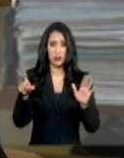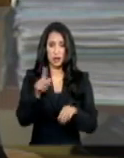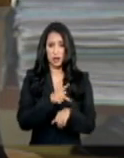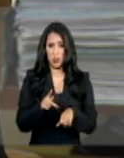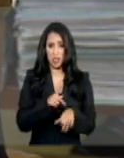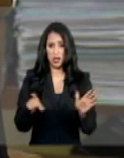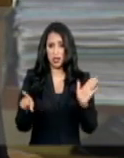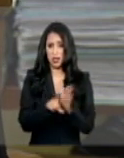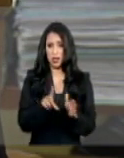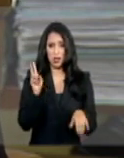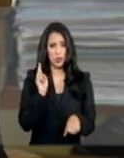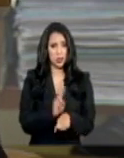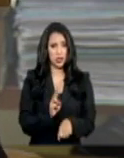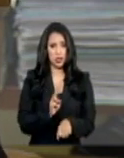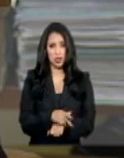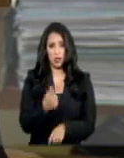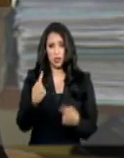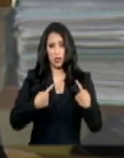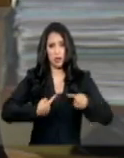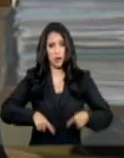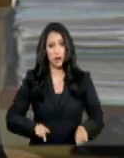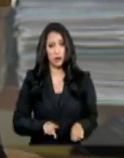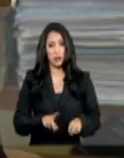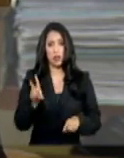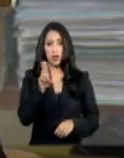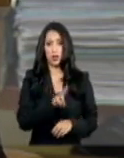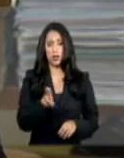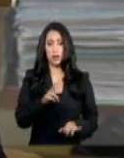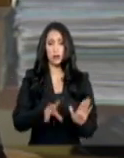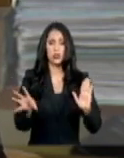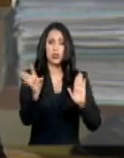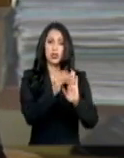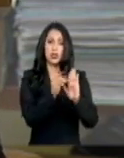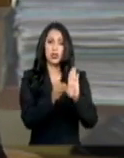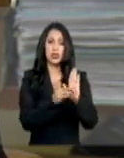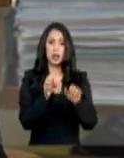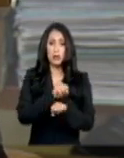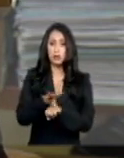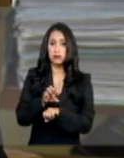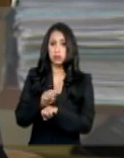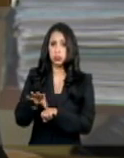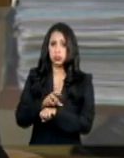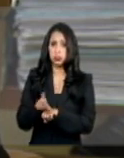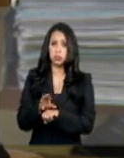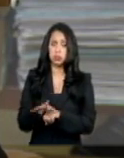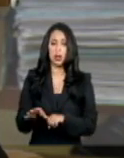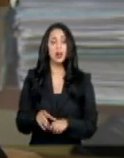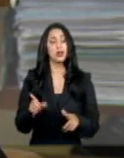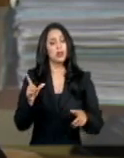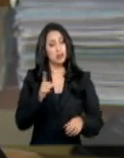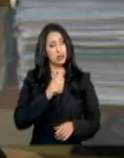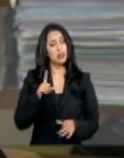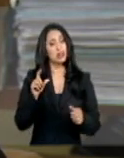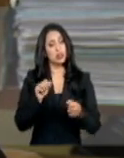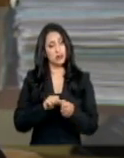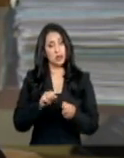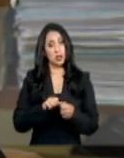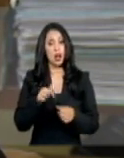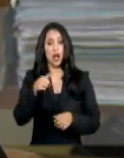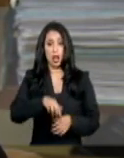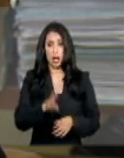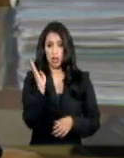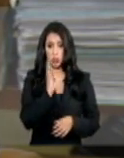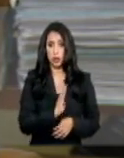de proteção contra o uso indevido de dados sobre promulgado fomos foram prorrogadas e no brasil